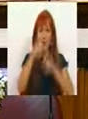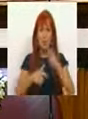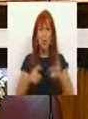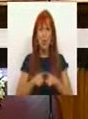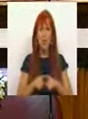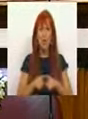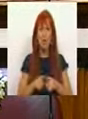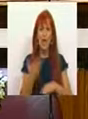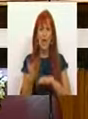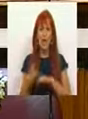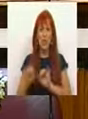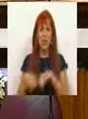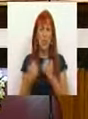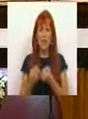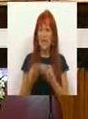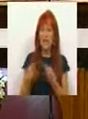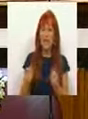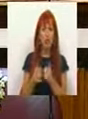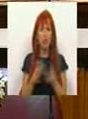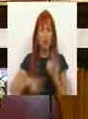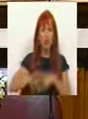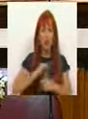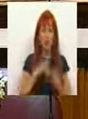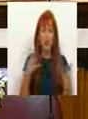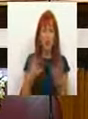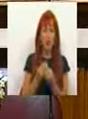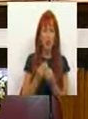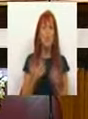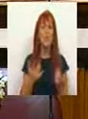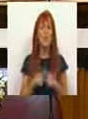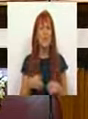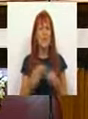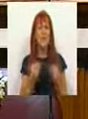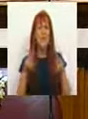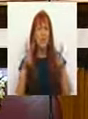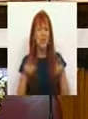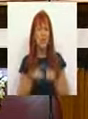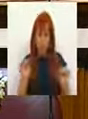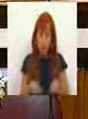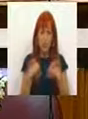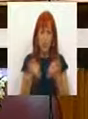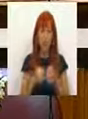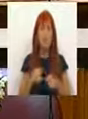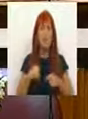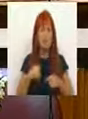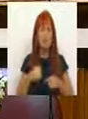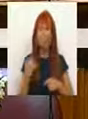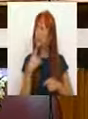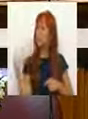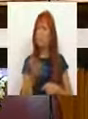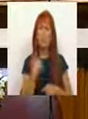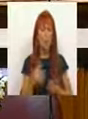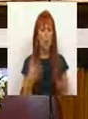pessoas excluídas da sociedade é uma matéria de todos nós em conjunto. É uma matéria de sociedade que devemos todos